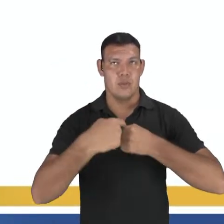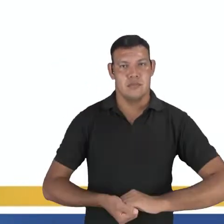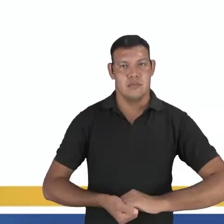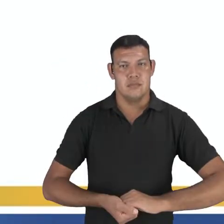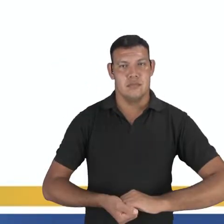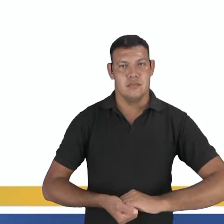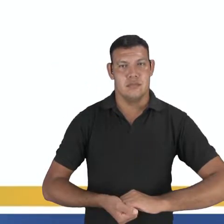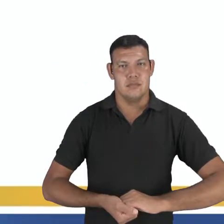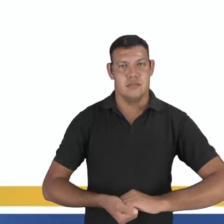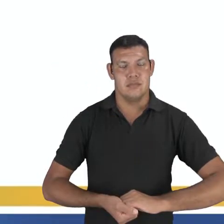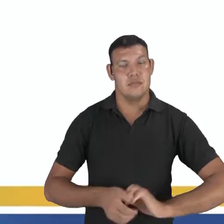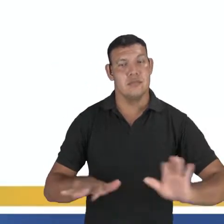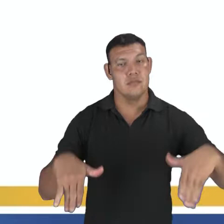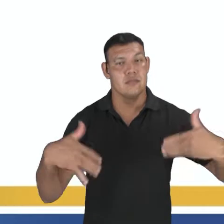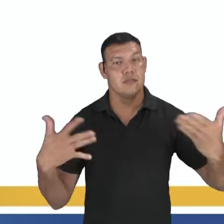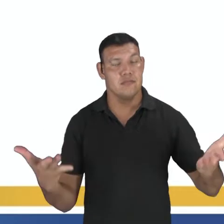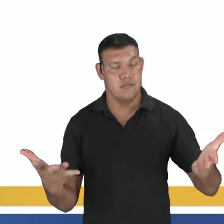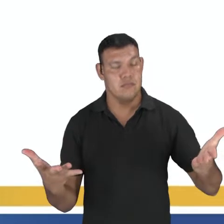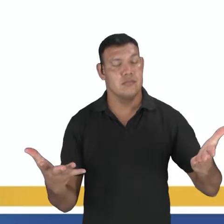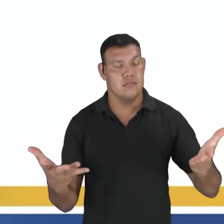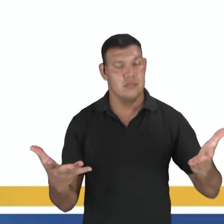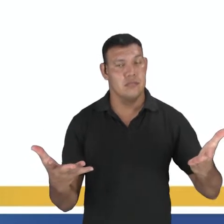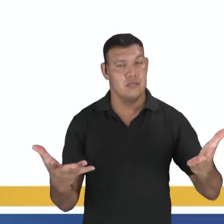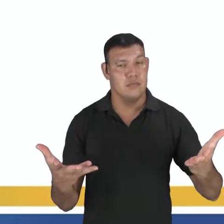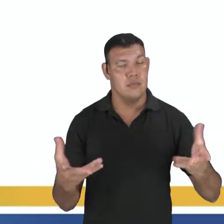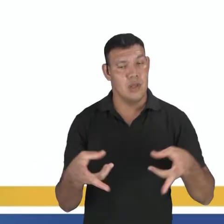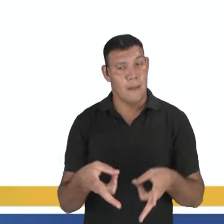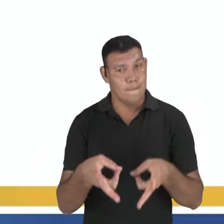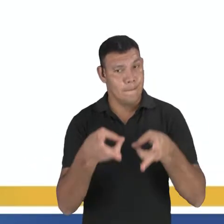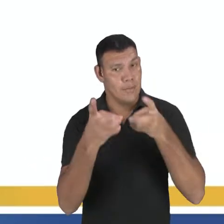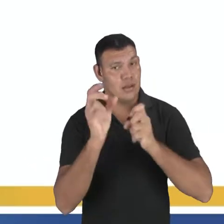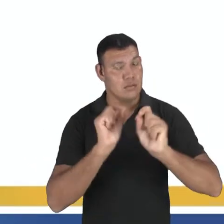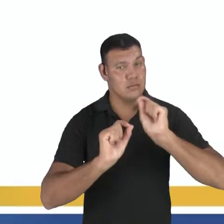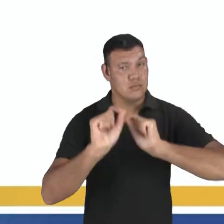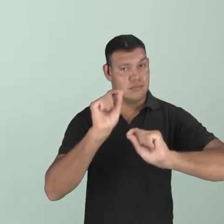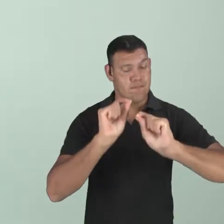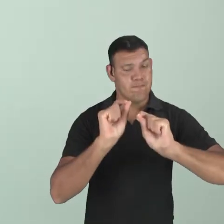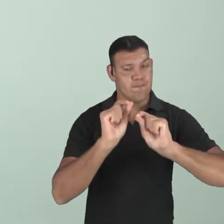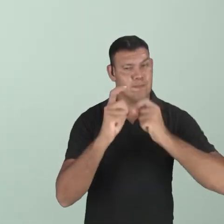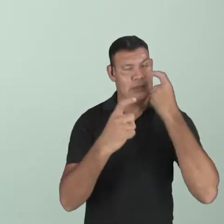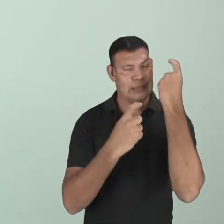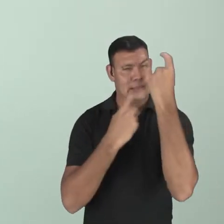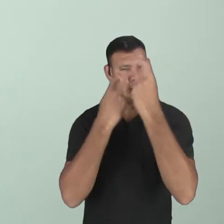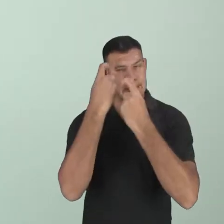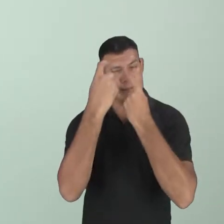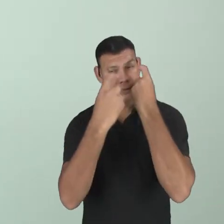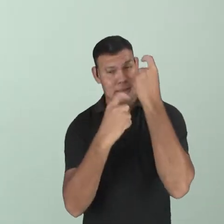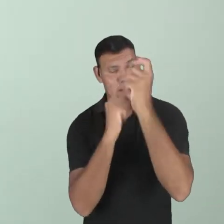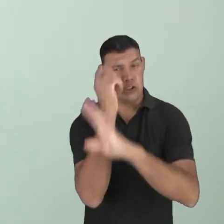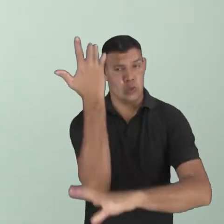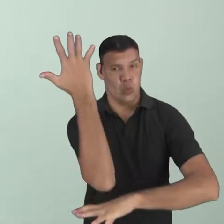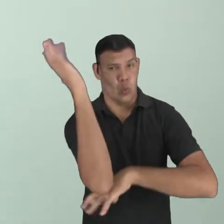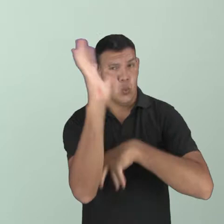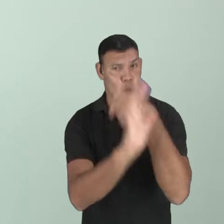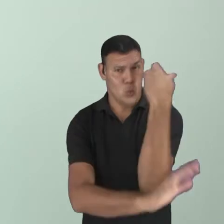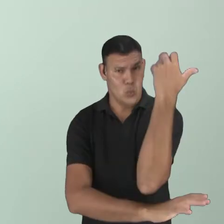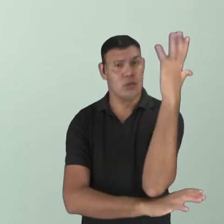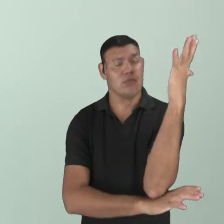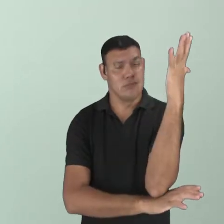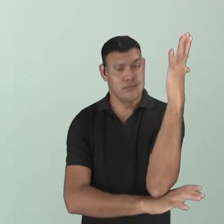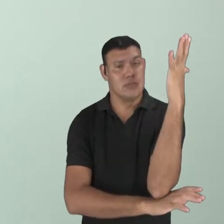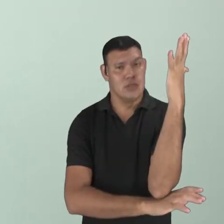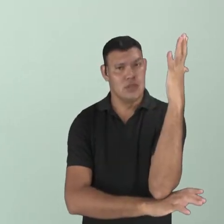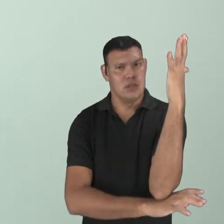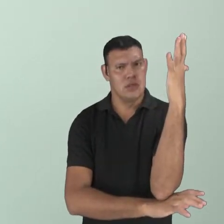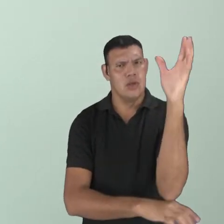ambientais. Então, diante disso, nós percebemos que a preocupação ambiental, ela começou logo